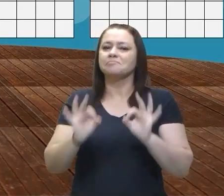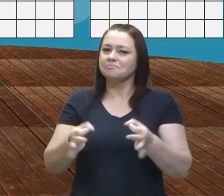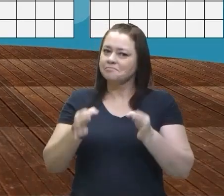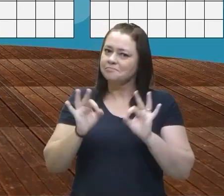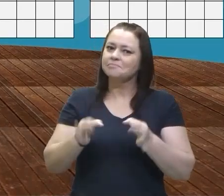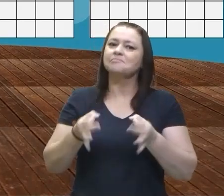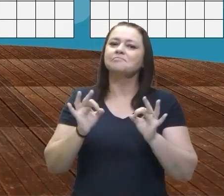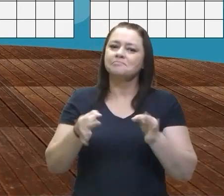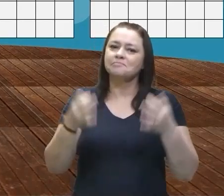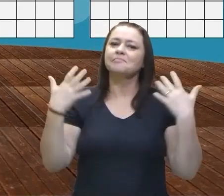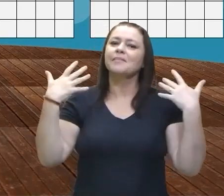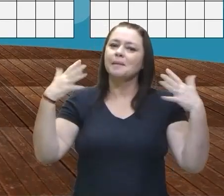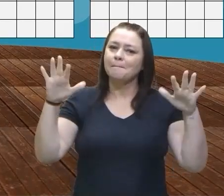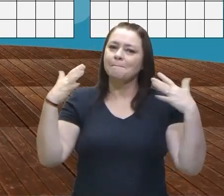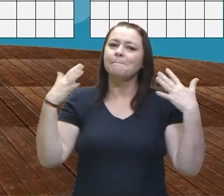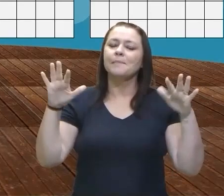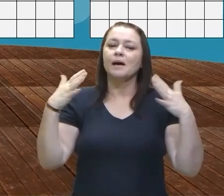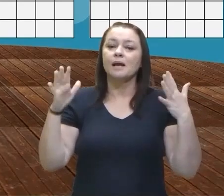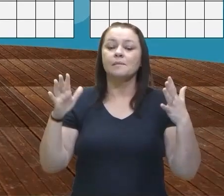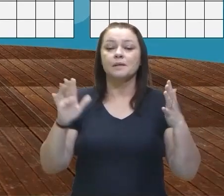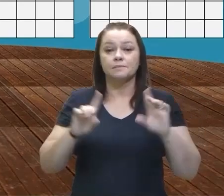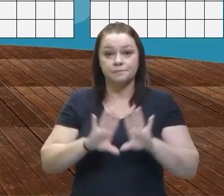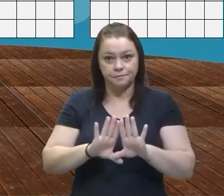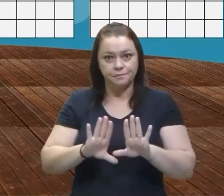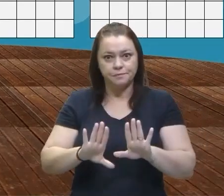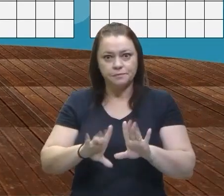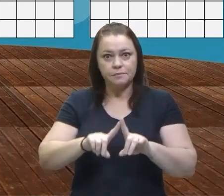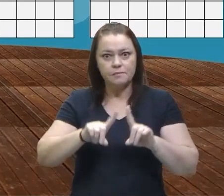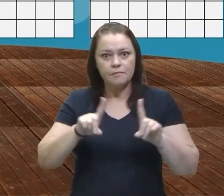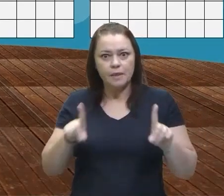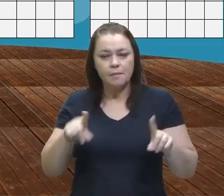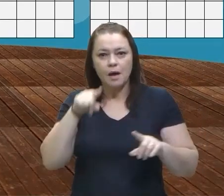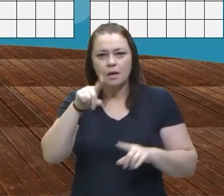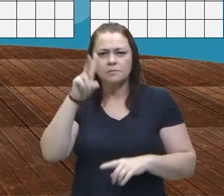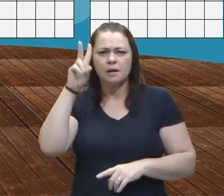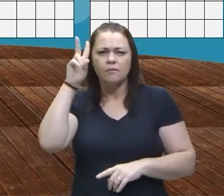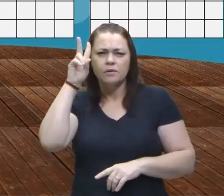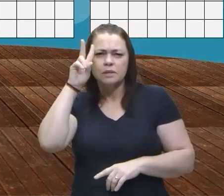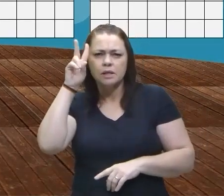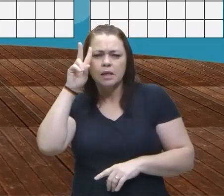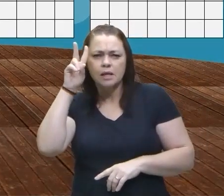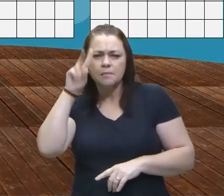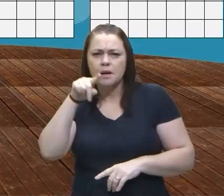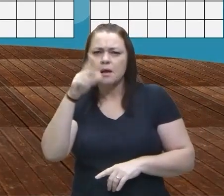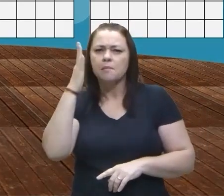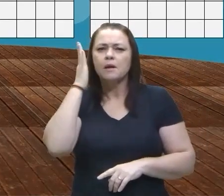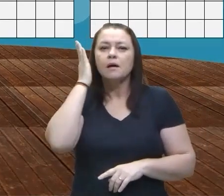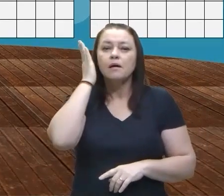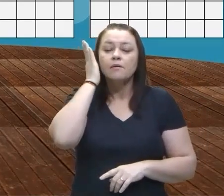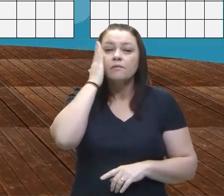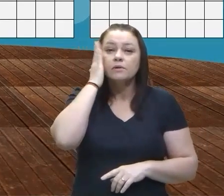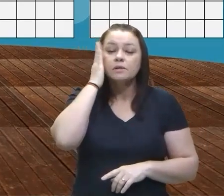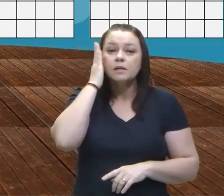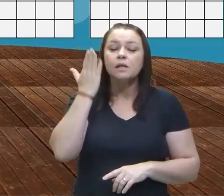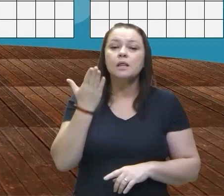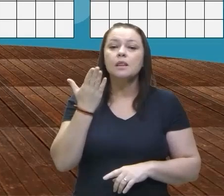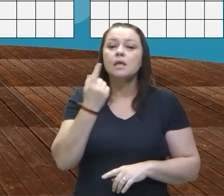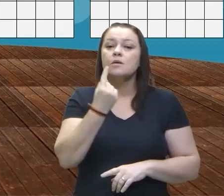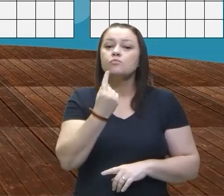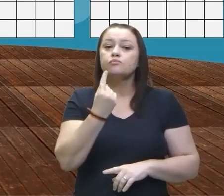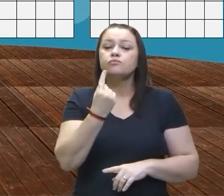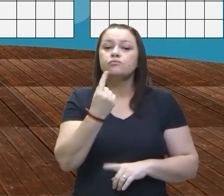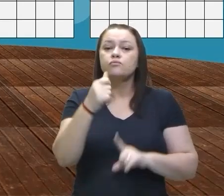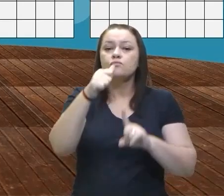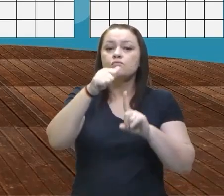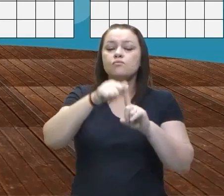Você acertou tudo. Mas, para você relembrar, para você entender, um mês aí, ó, para a